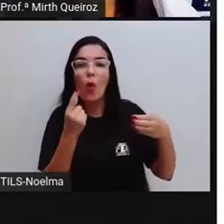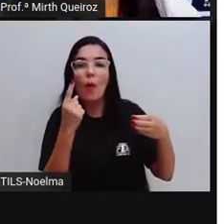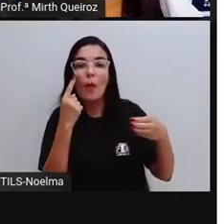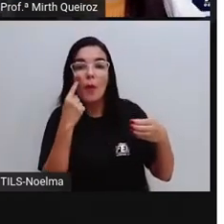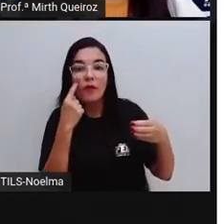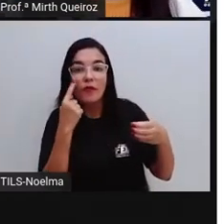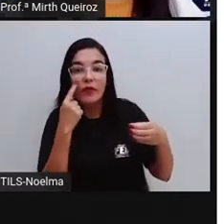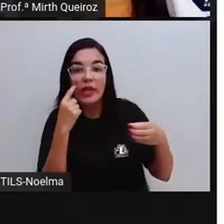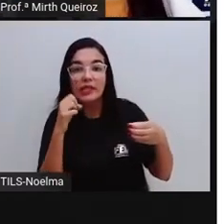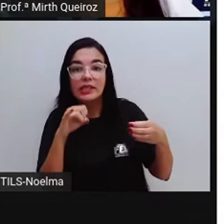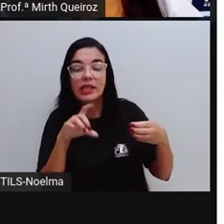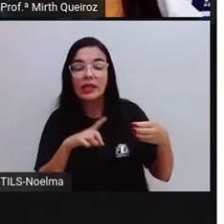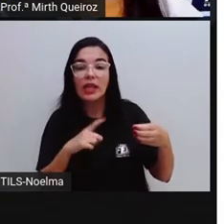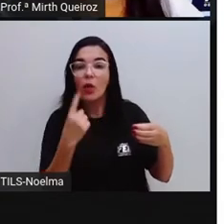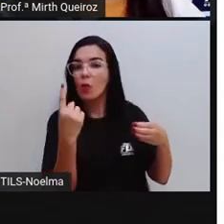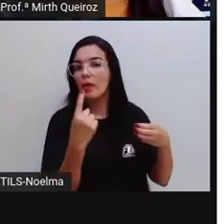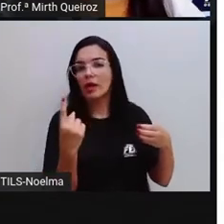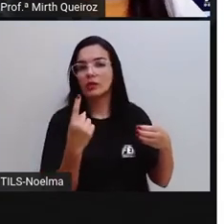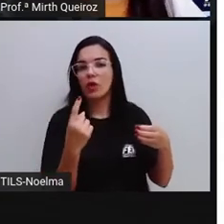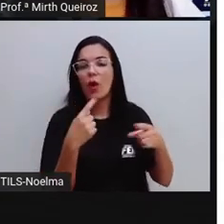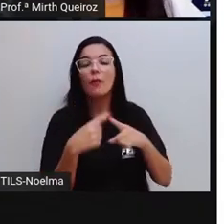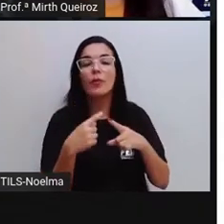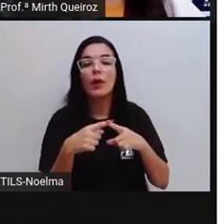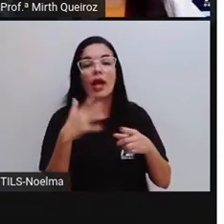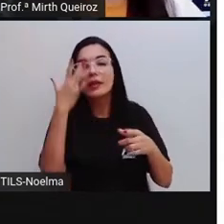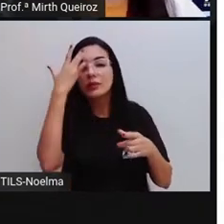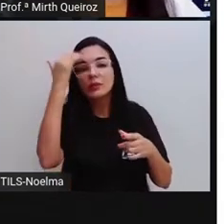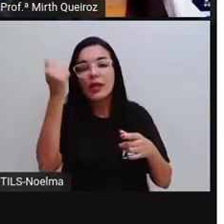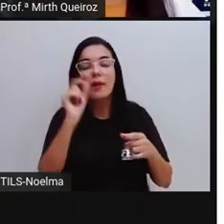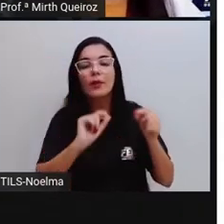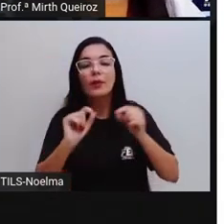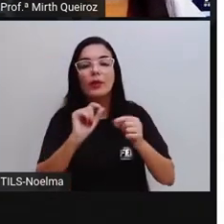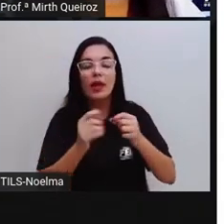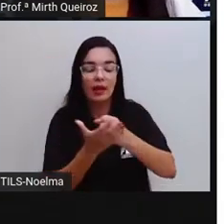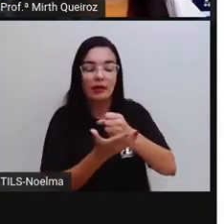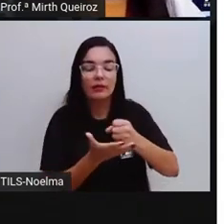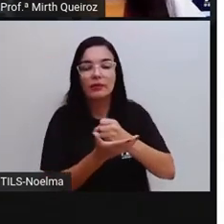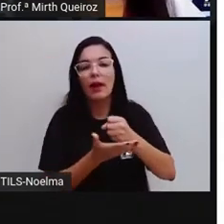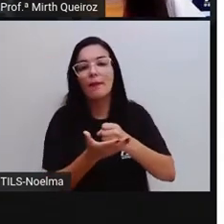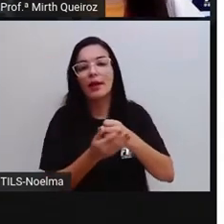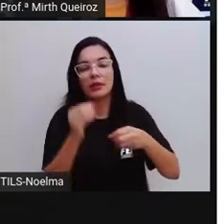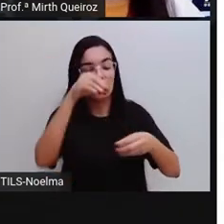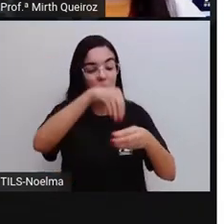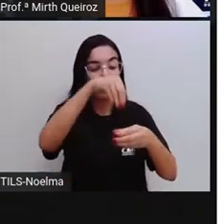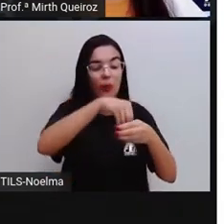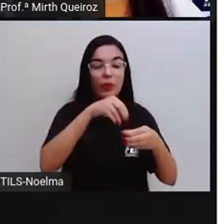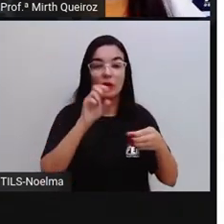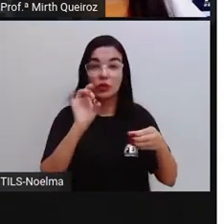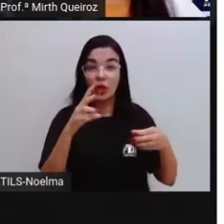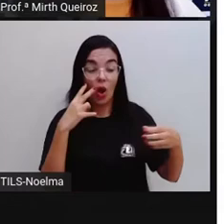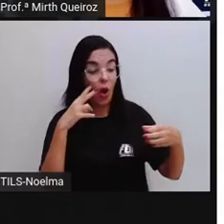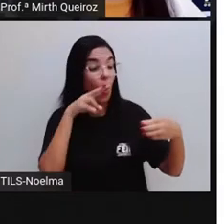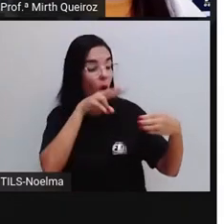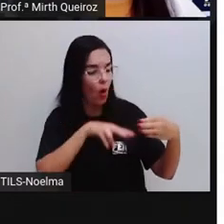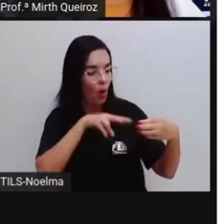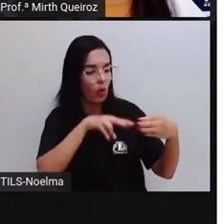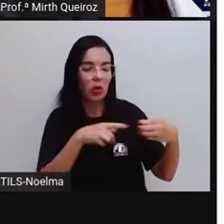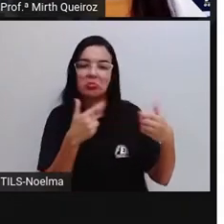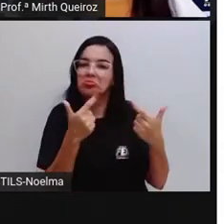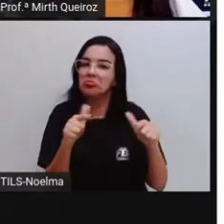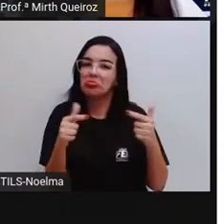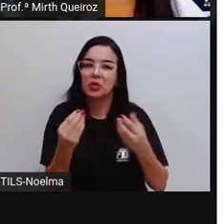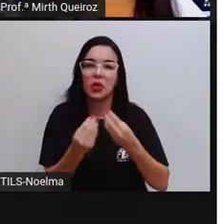de uma substância pura ou não. Por quê? Porque a gente não conhece a sua composição. Só a olho nu não dá para a gente